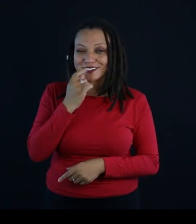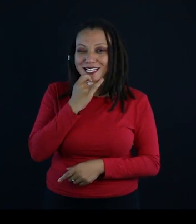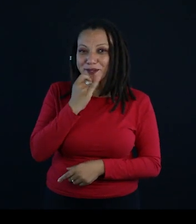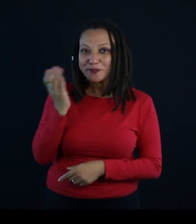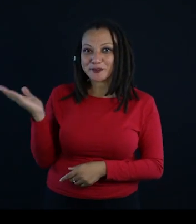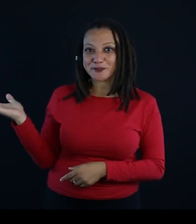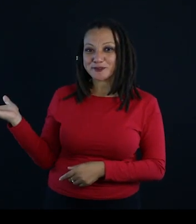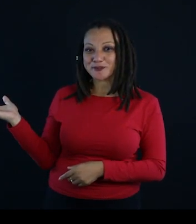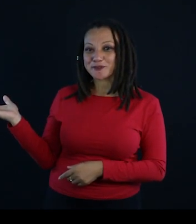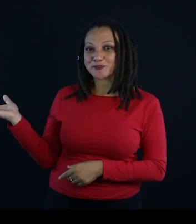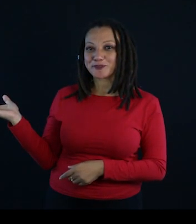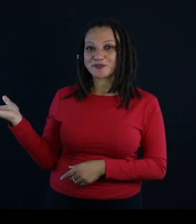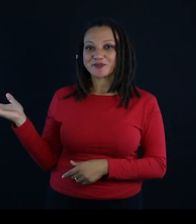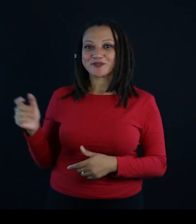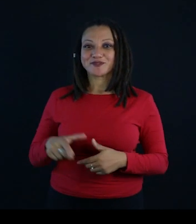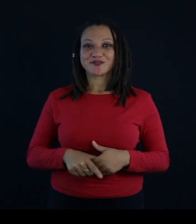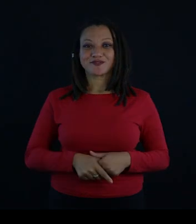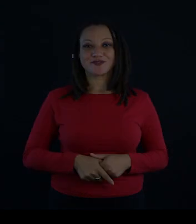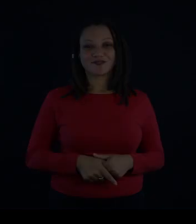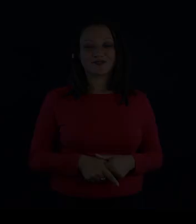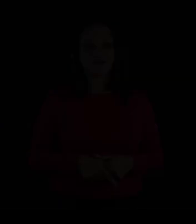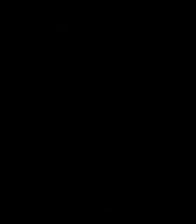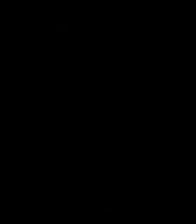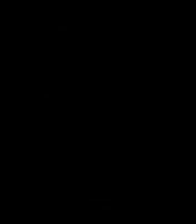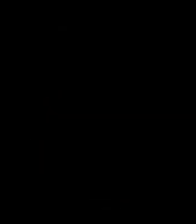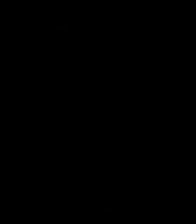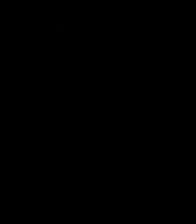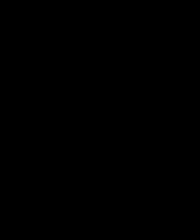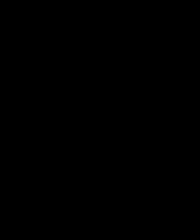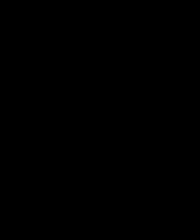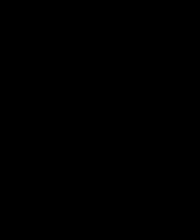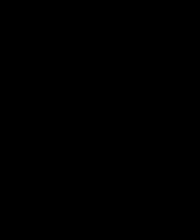fazer com estilete, mas você pode fazer com a tesoura, assim, ó.